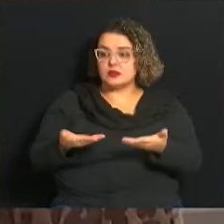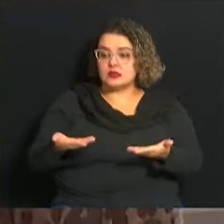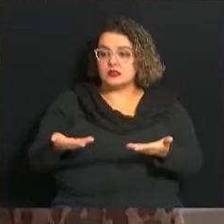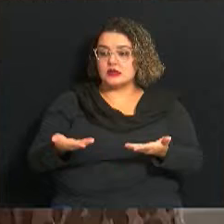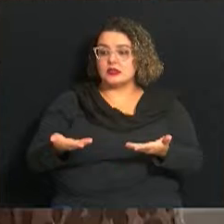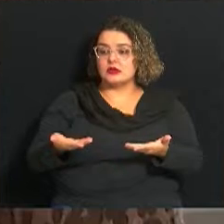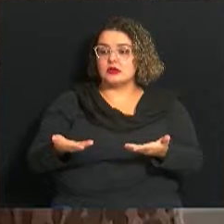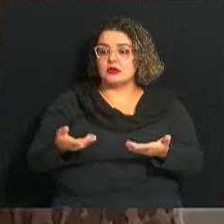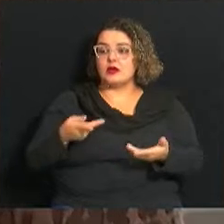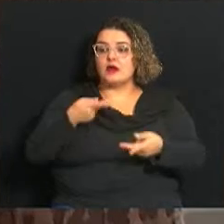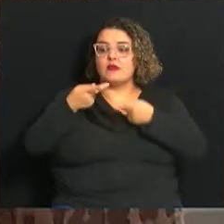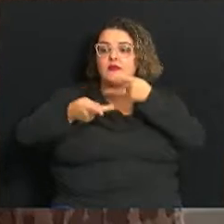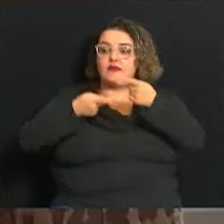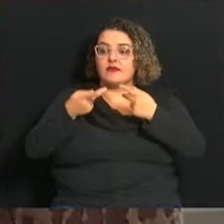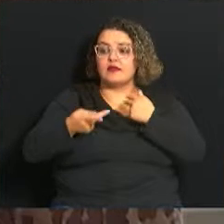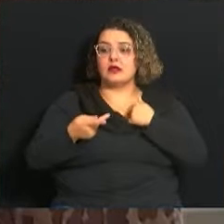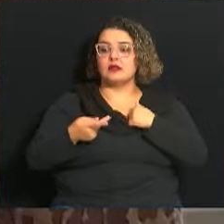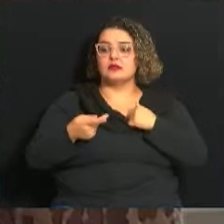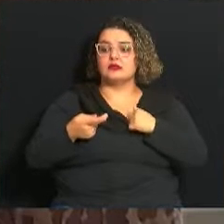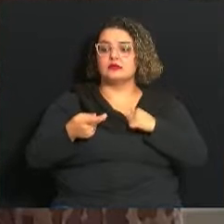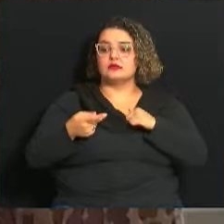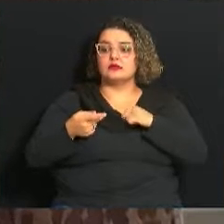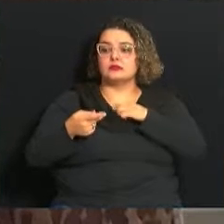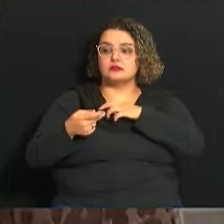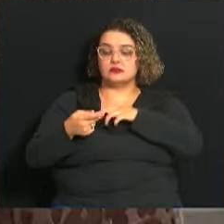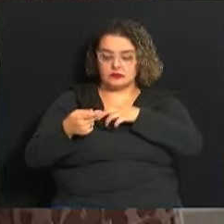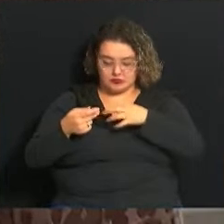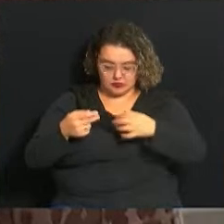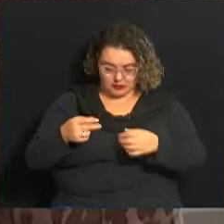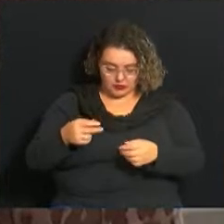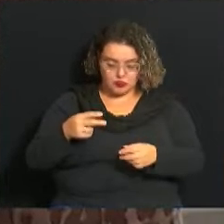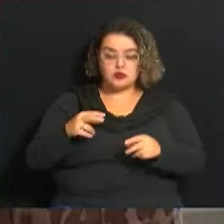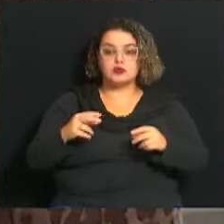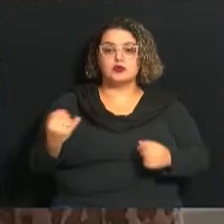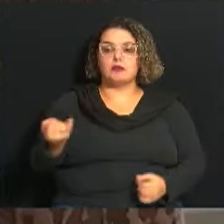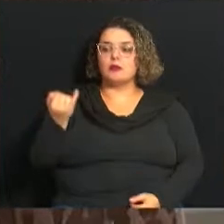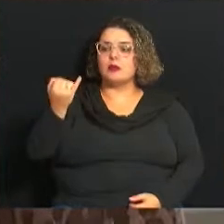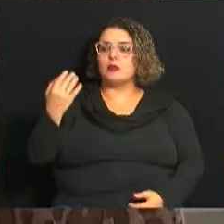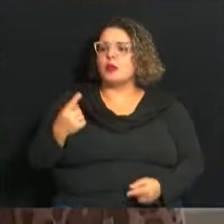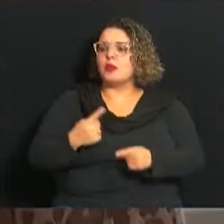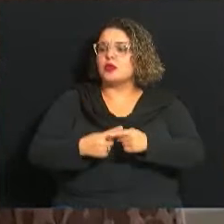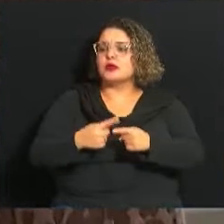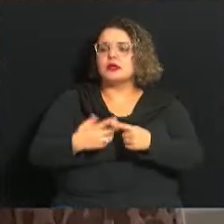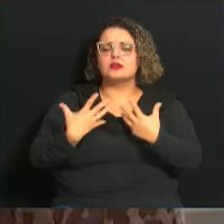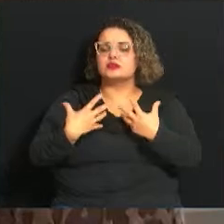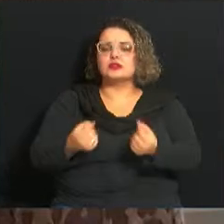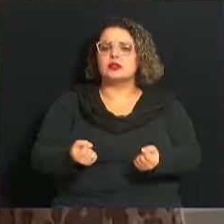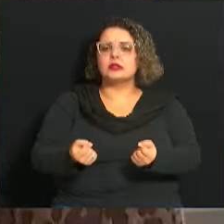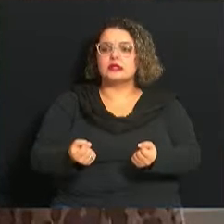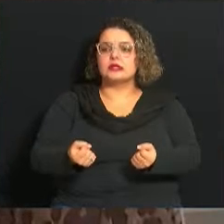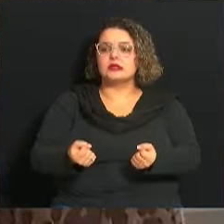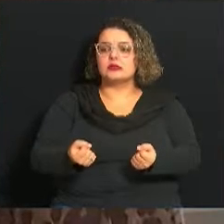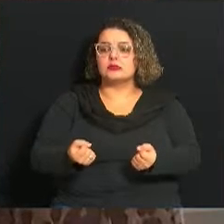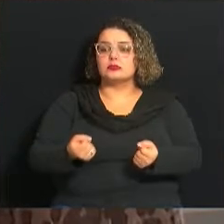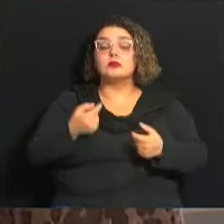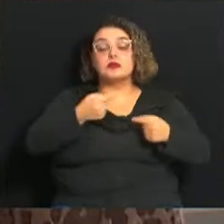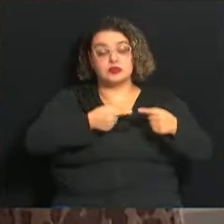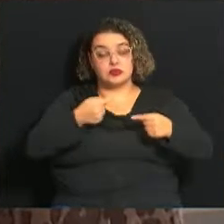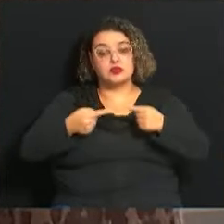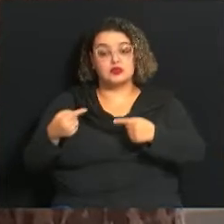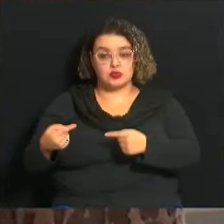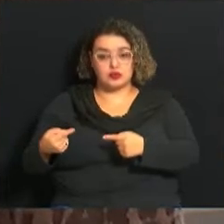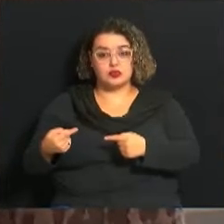Falando a respeito desta situação, da importância. Qual o motivo disso? A gente discute bastante